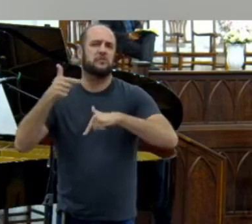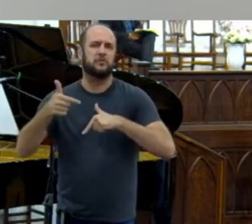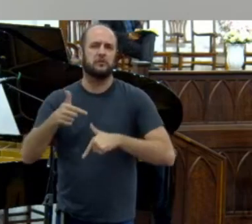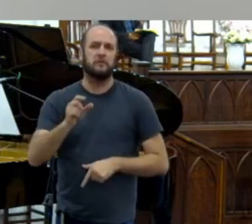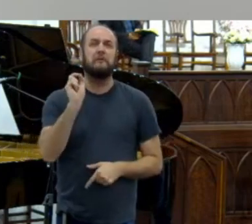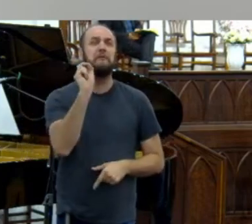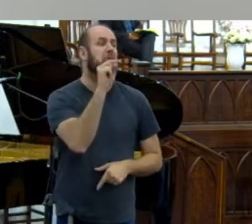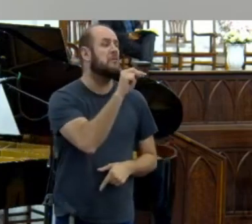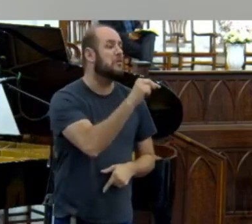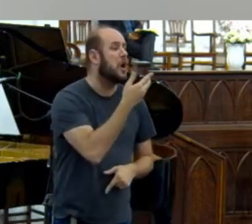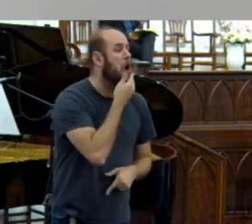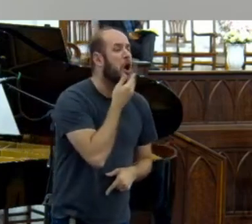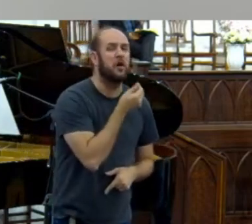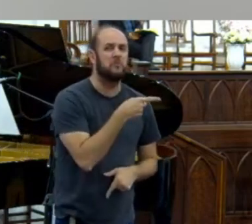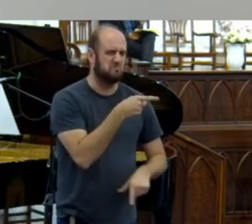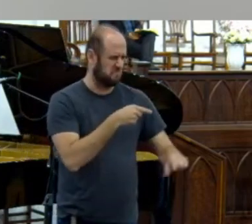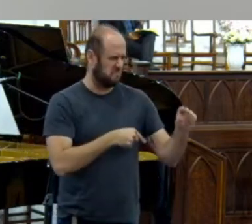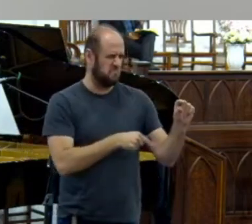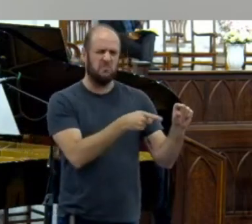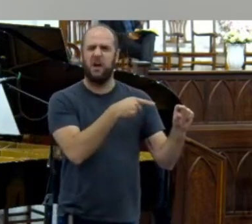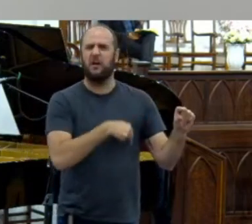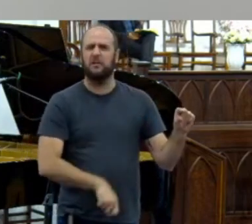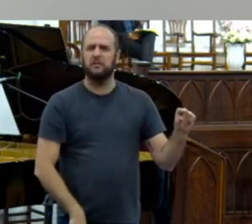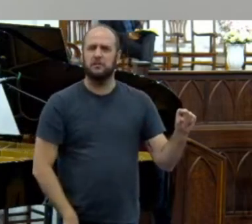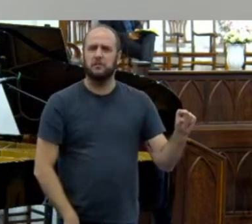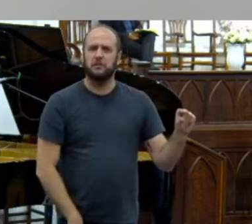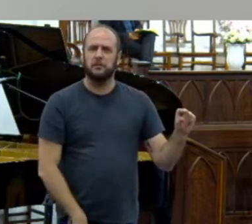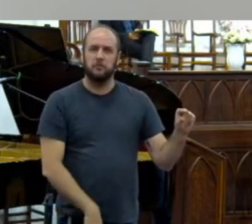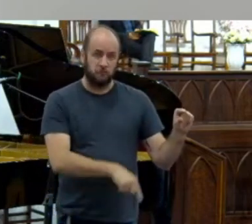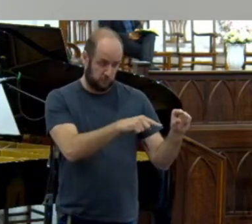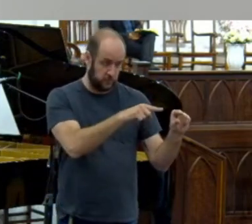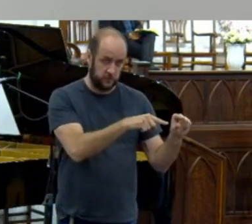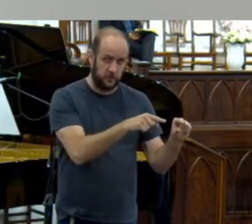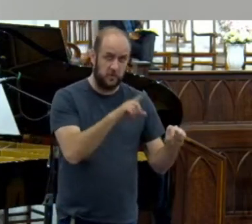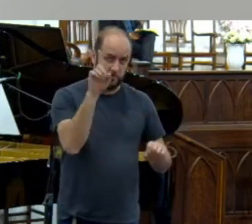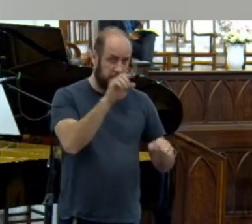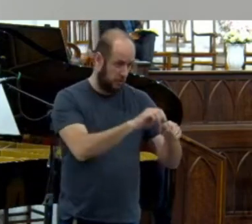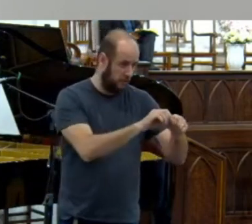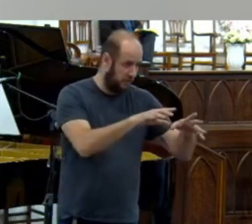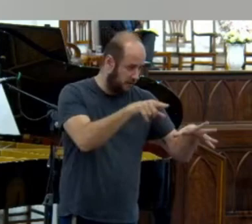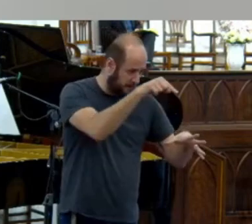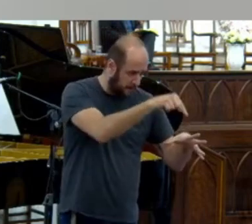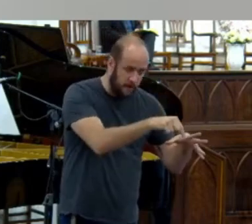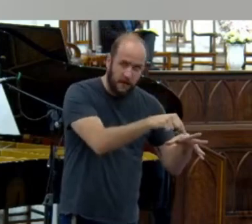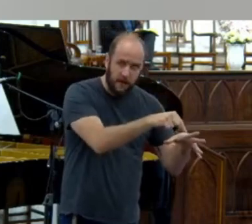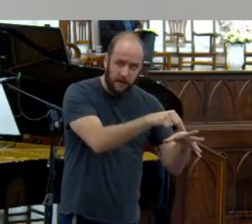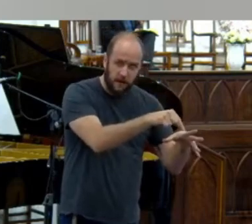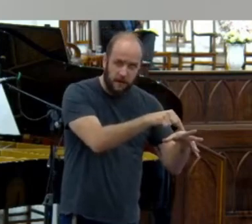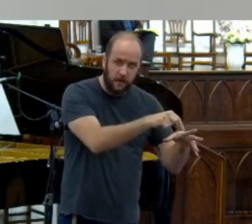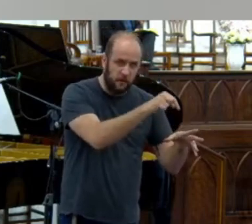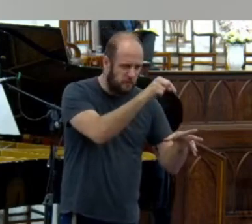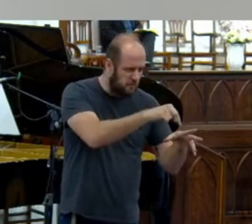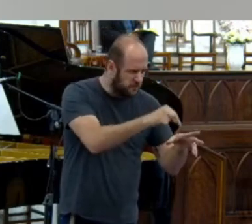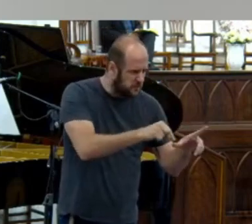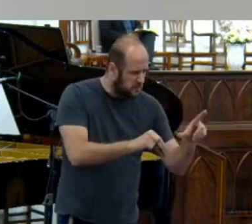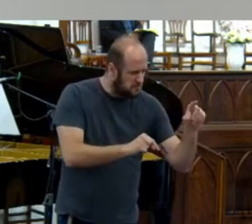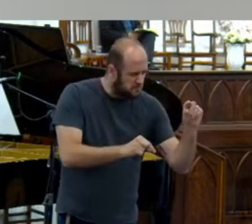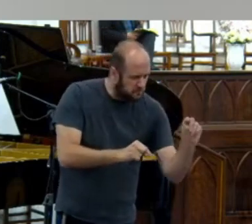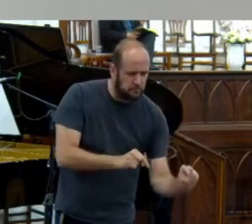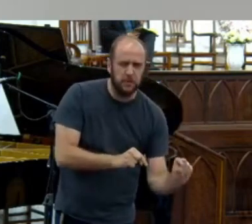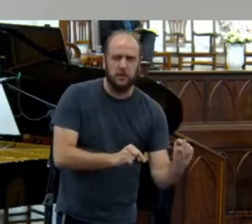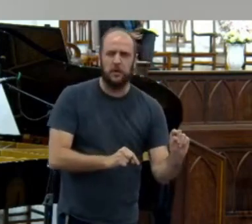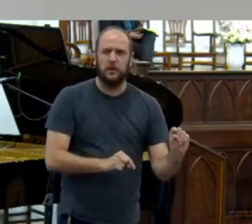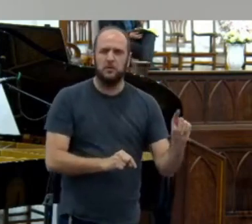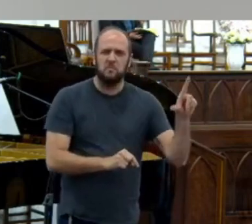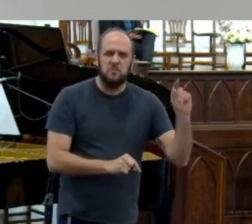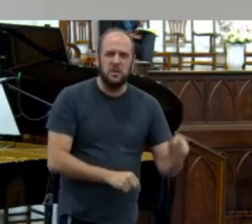pequeno. Se és criatura, tu és finito. A pequenez tua